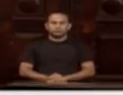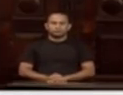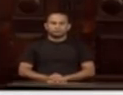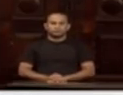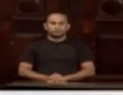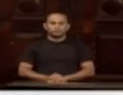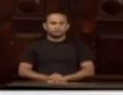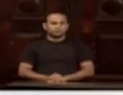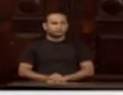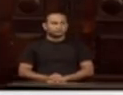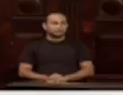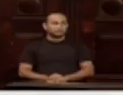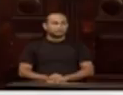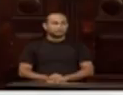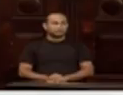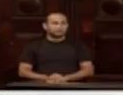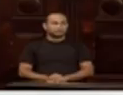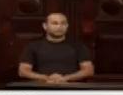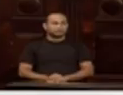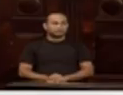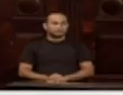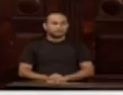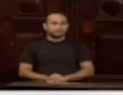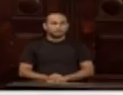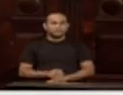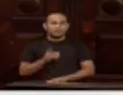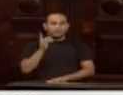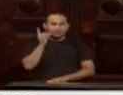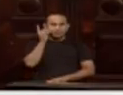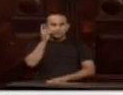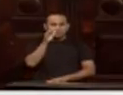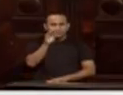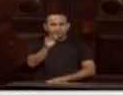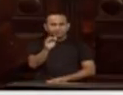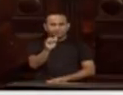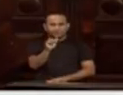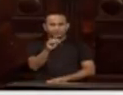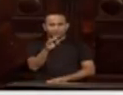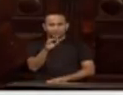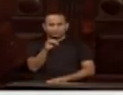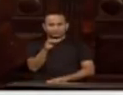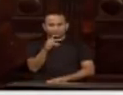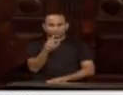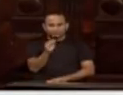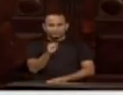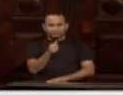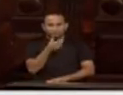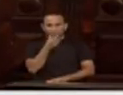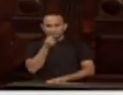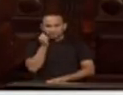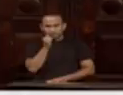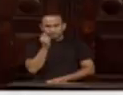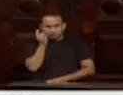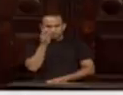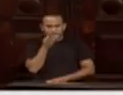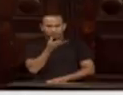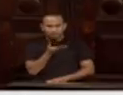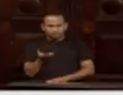voltar da tarde a fatinha preside a casa senhoras e senhores